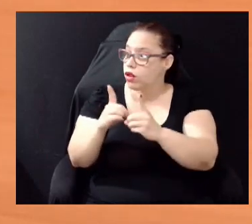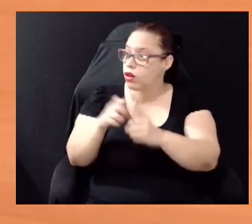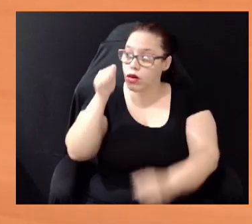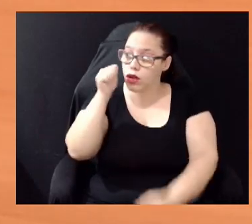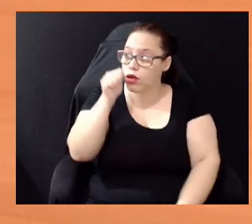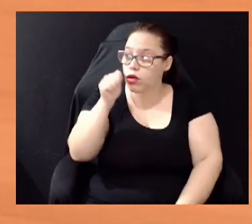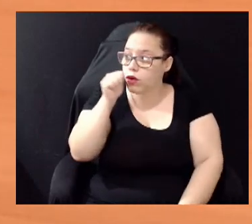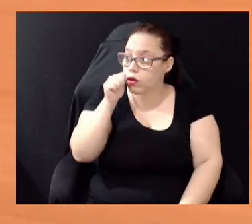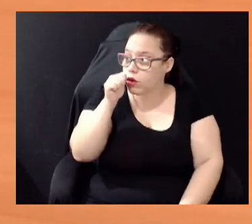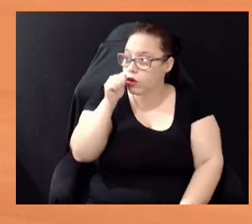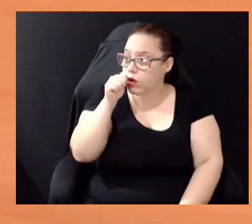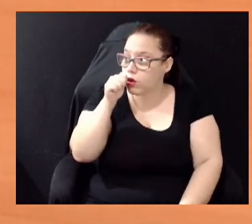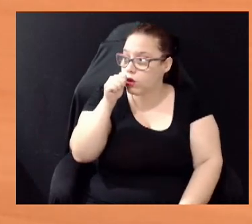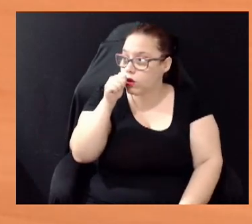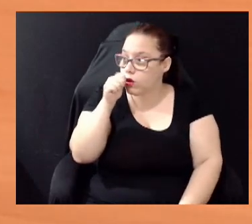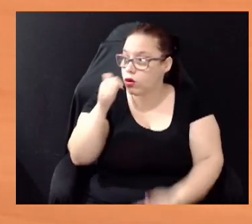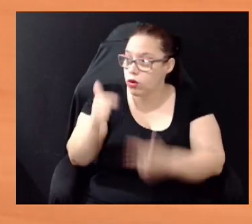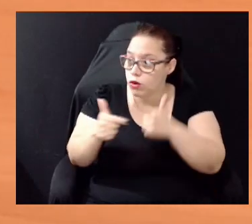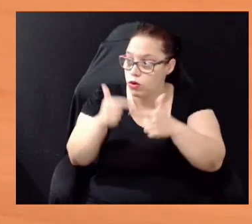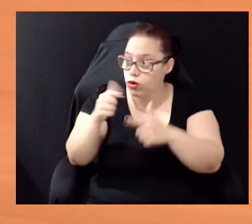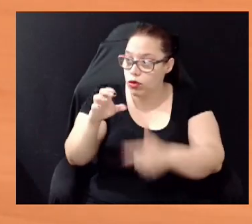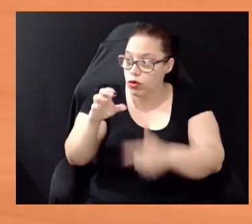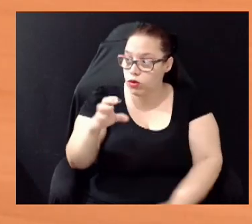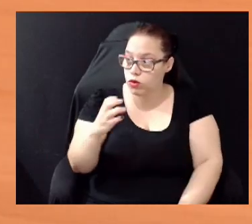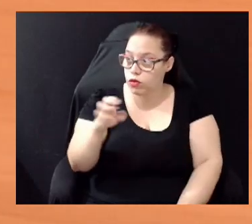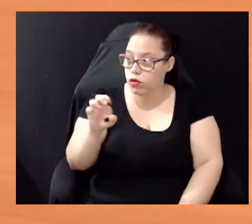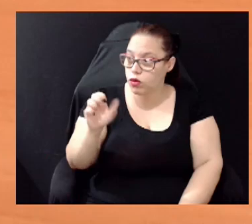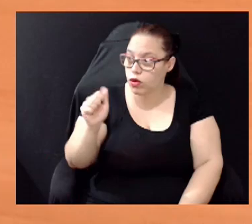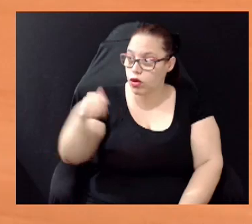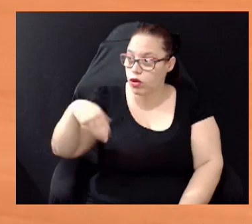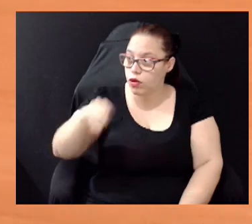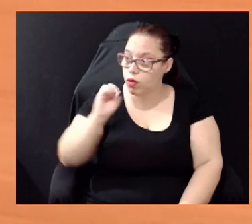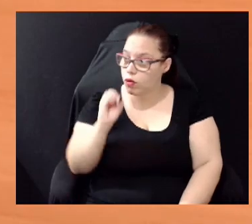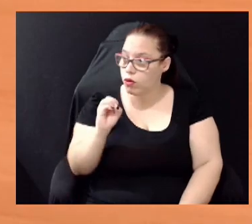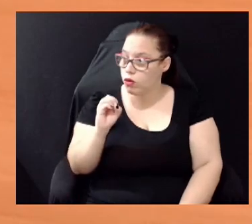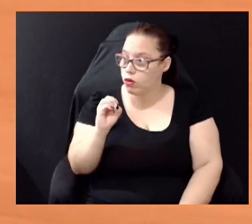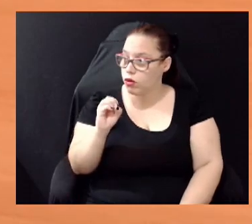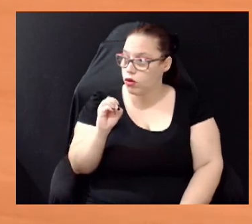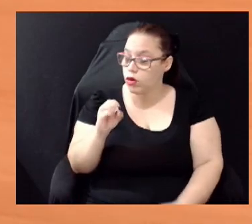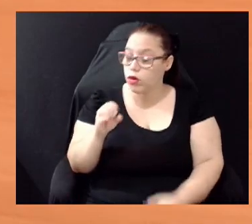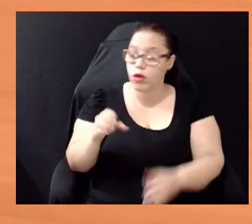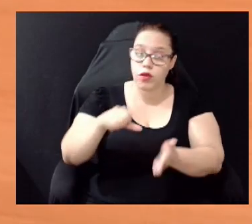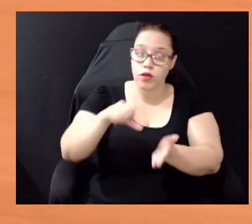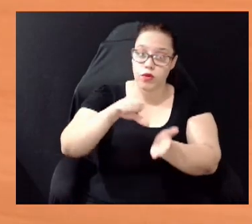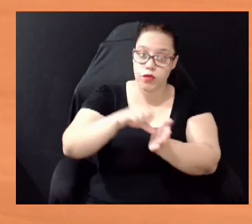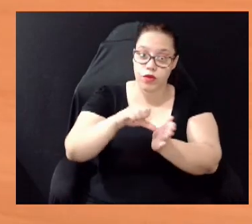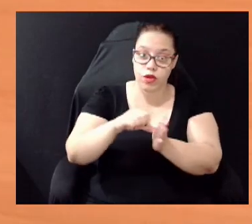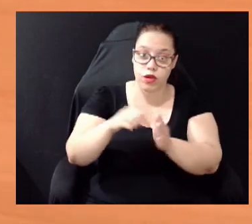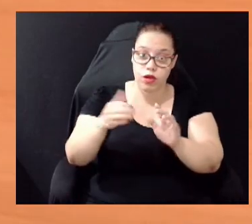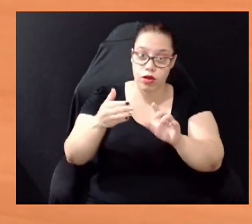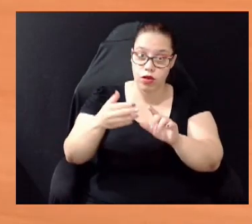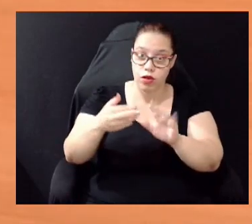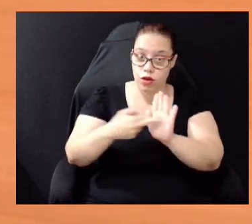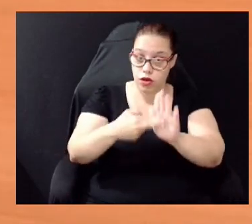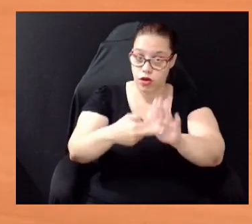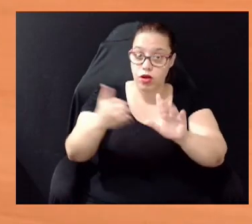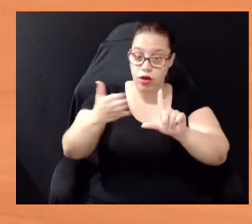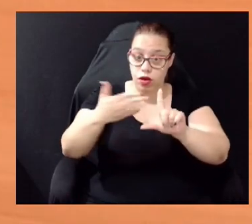colocar mais trabalhadoras no CEAMO, não só no CEAMO, mas também tem um centro de referência LGBT, que é importante colocar, que